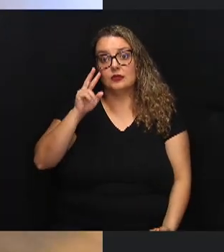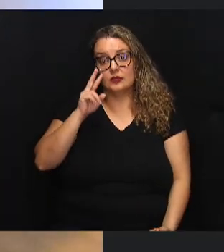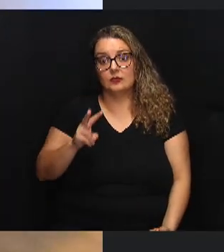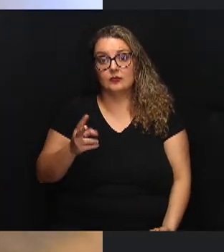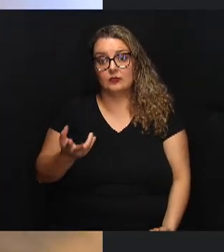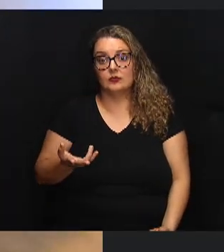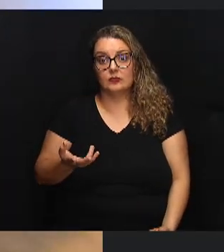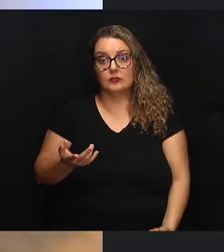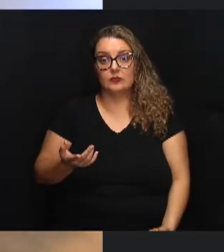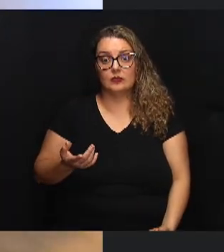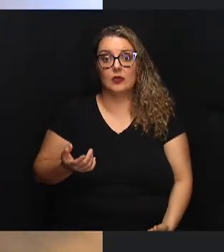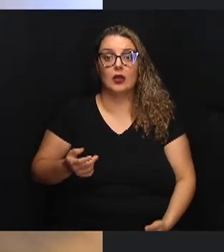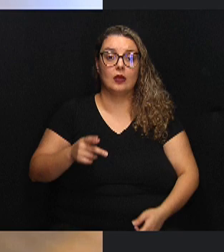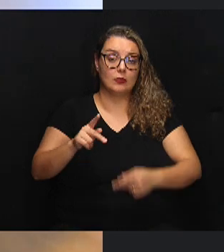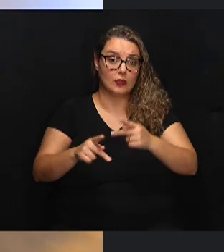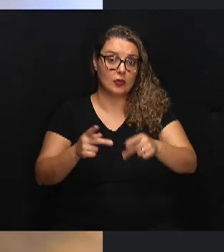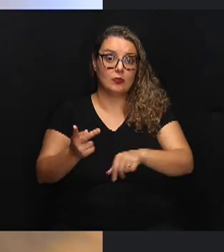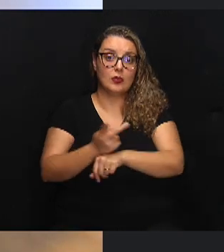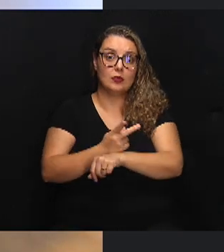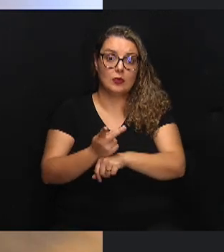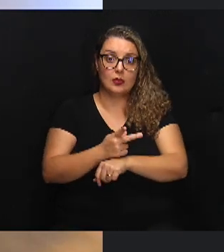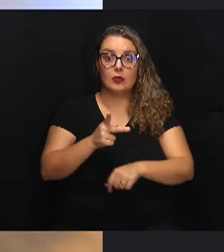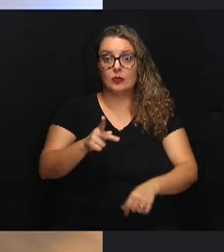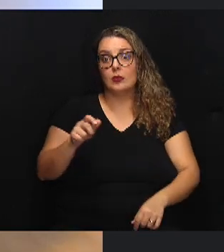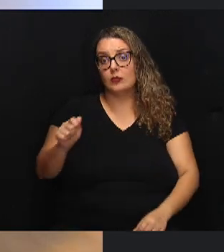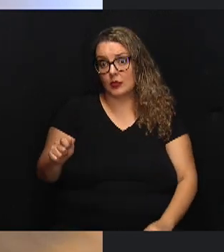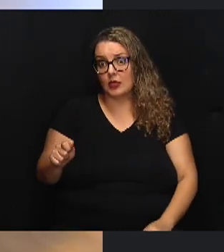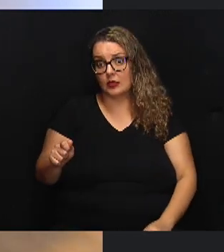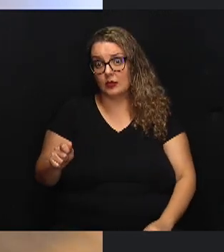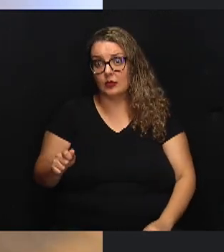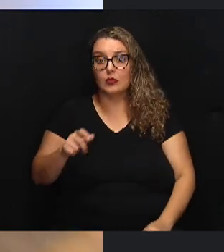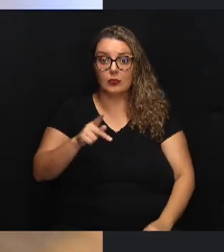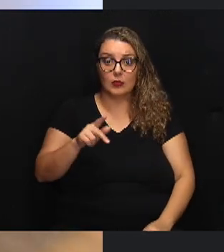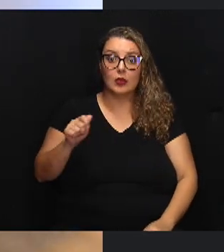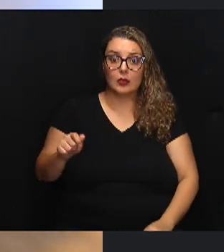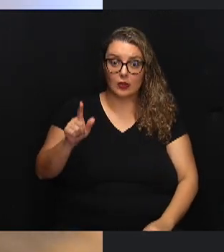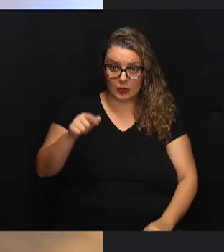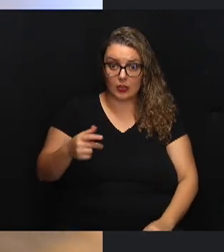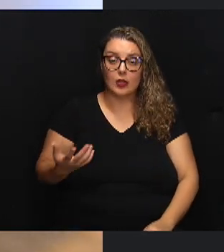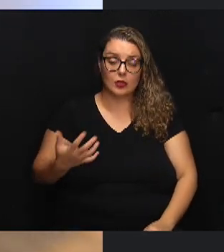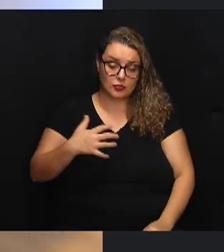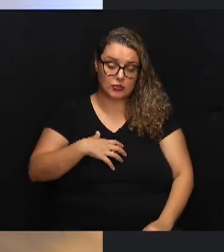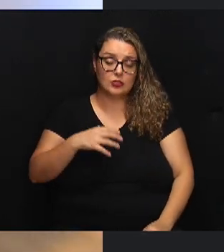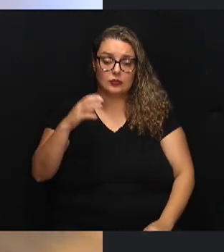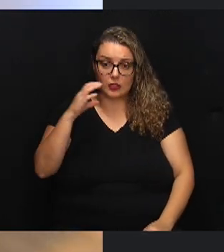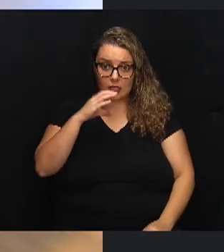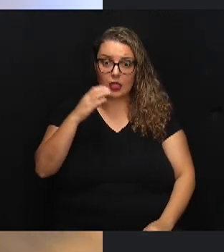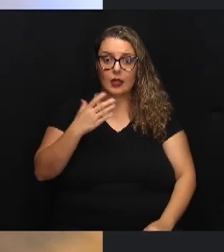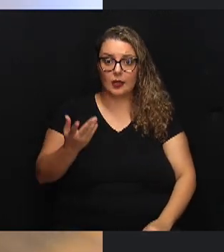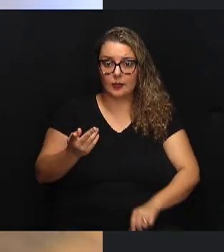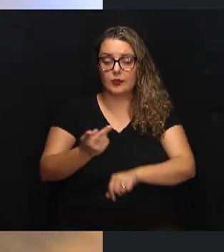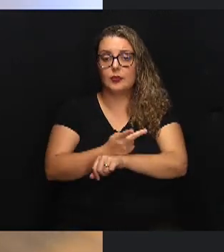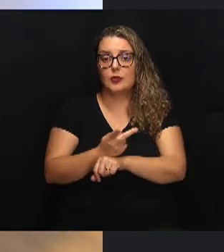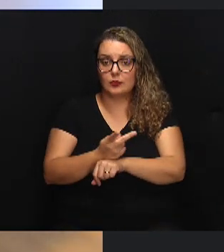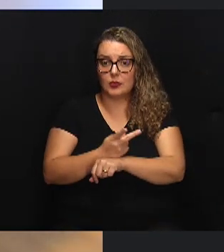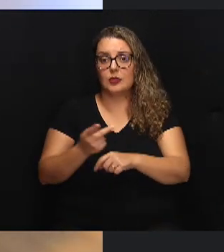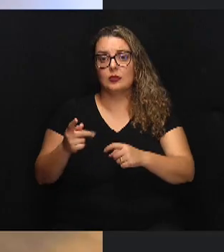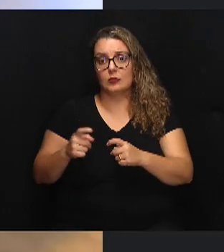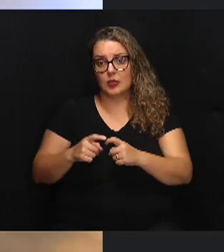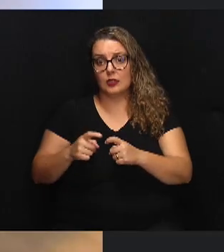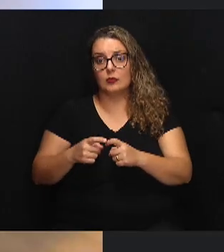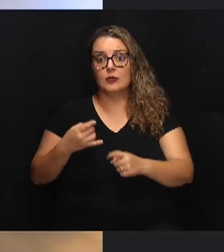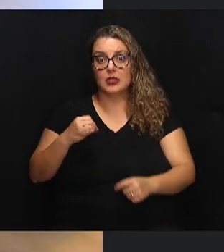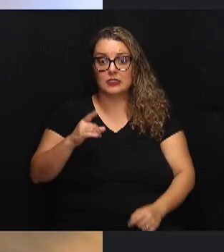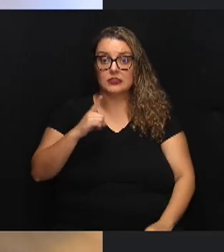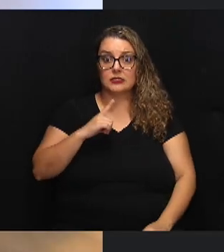é, eventualmente, a população procurando os pronto-atendimentos, né? O pronto-atendimento, ele é uma forma realmente de você procurar ajuda médica. Mas se você